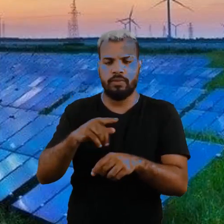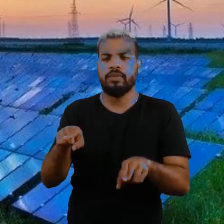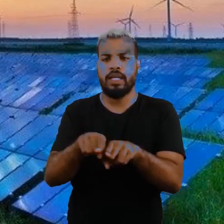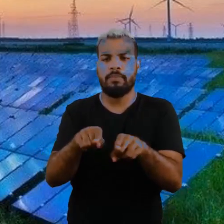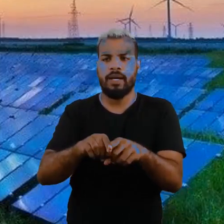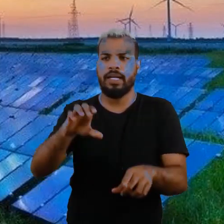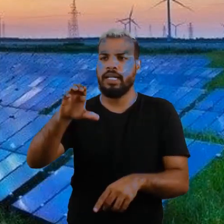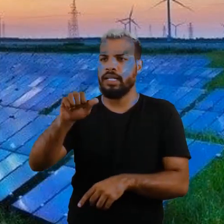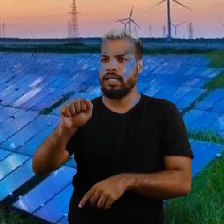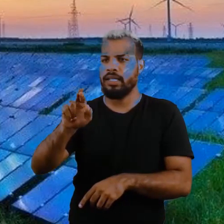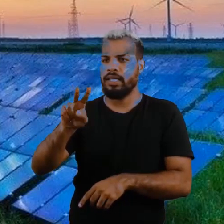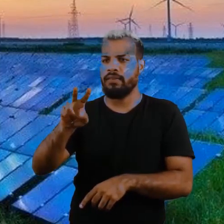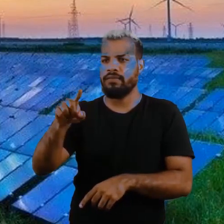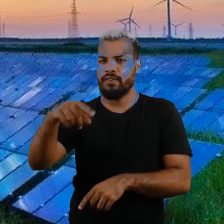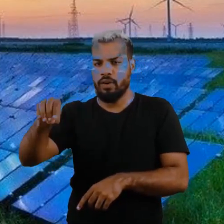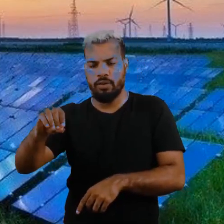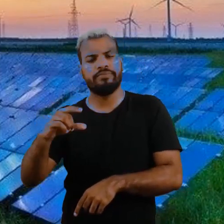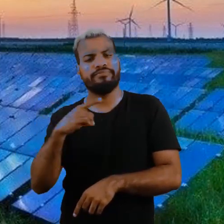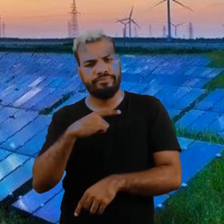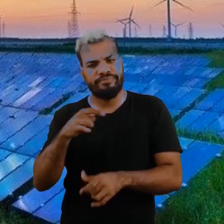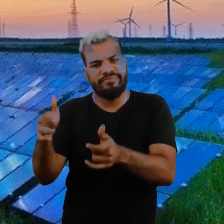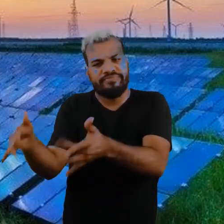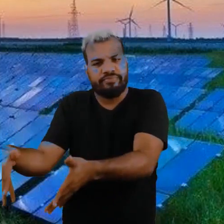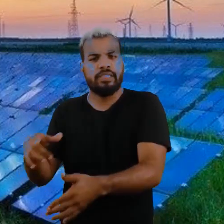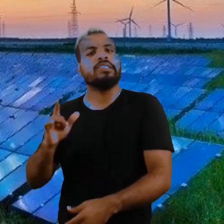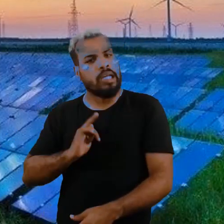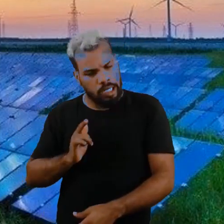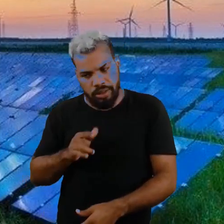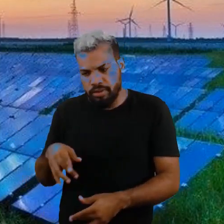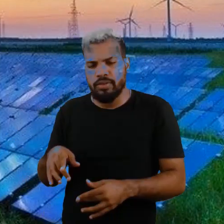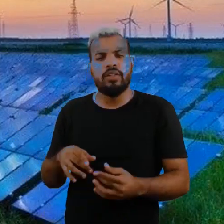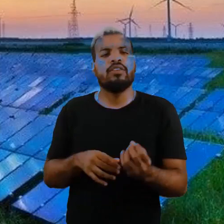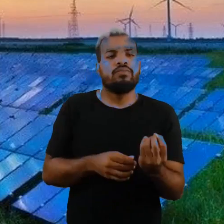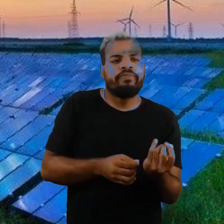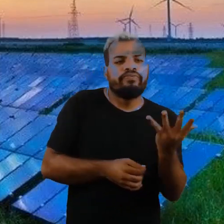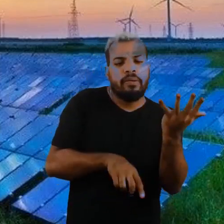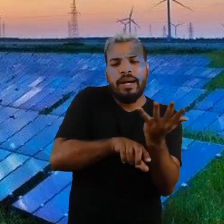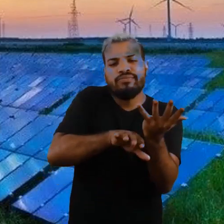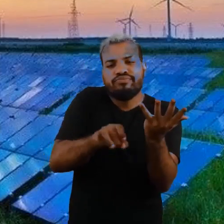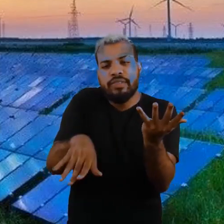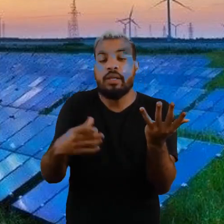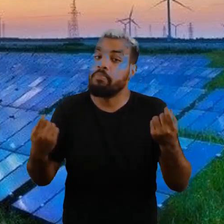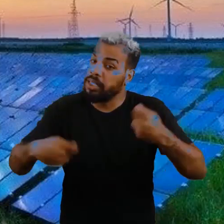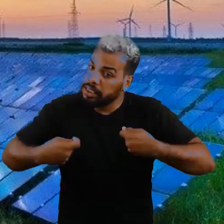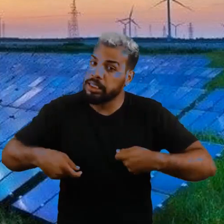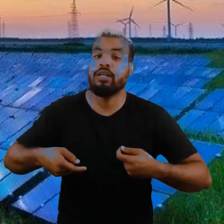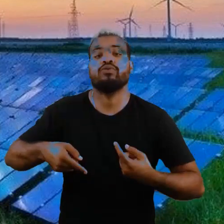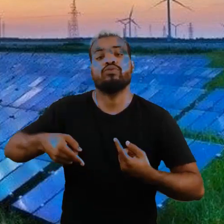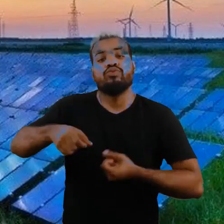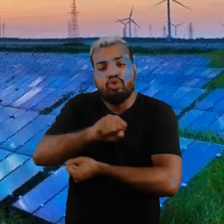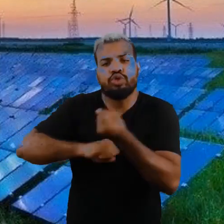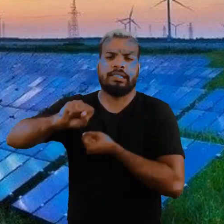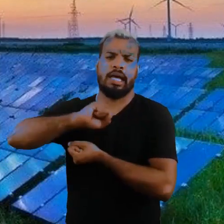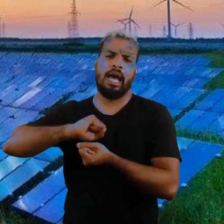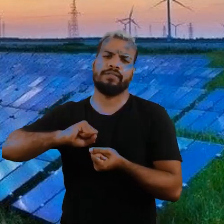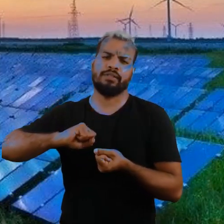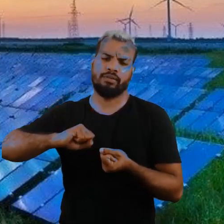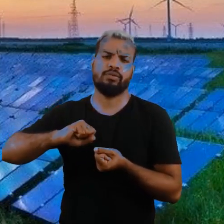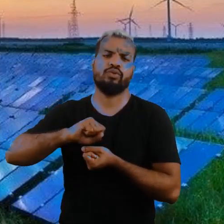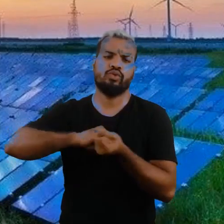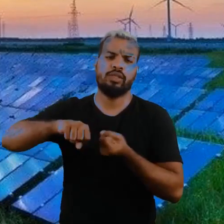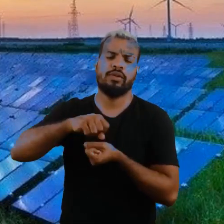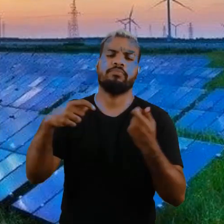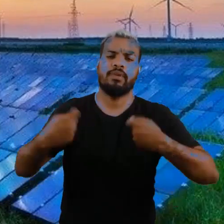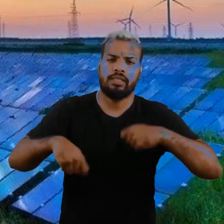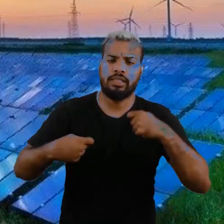questão da queima do carvão, que gera resíduo. Então a gente tem que pensar em energias sustentáveis, né? A economia circular